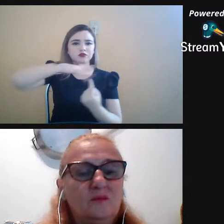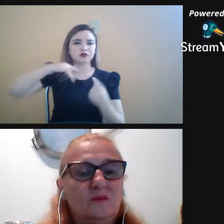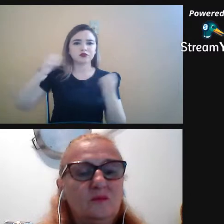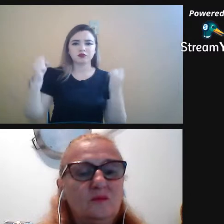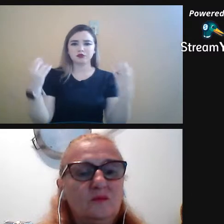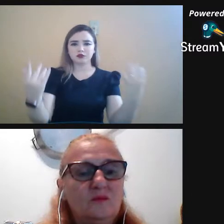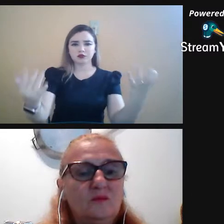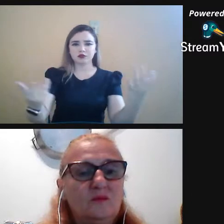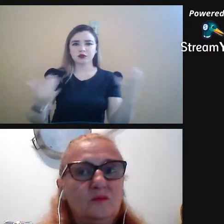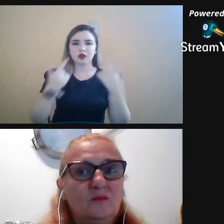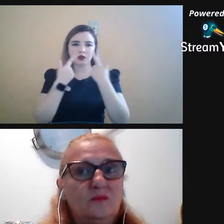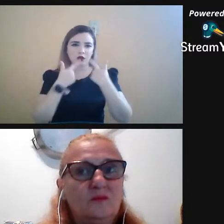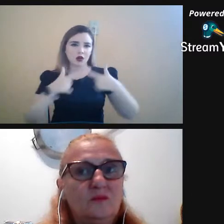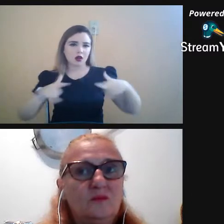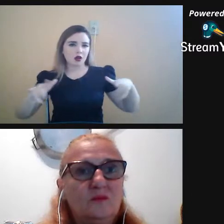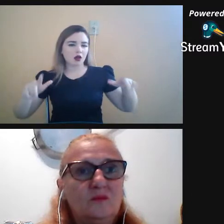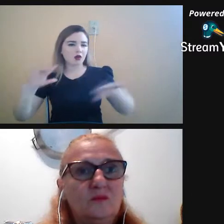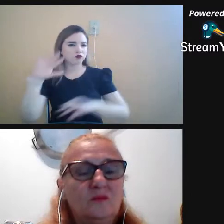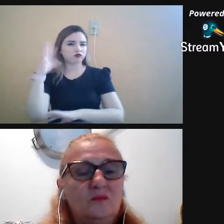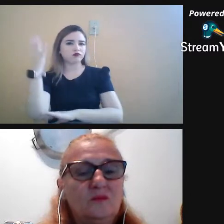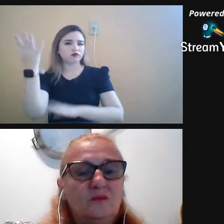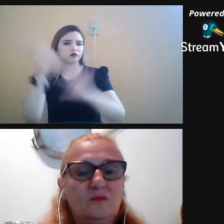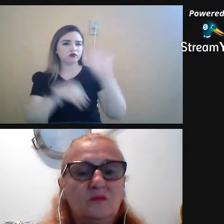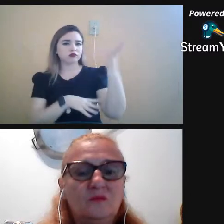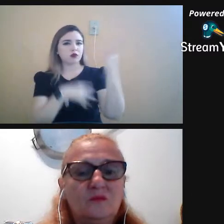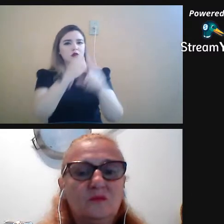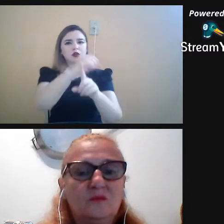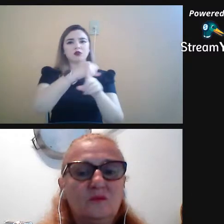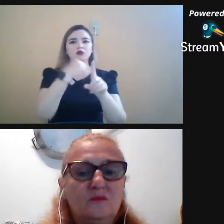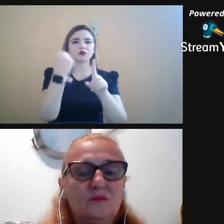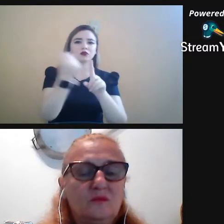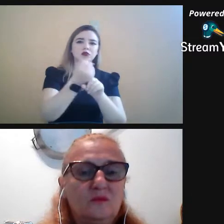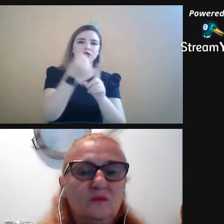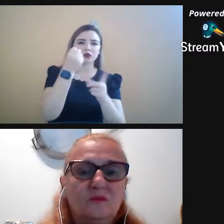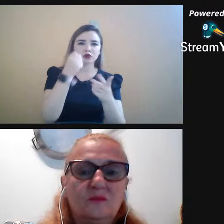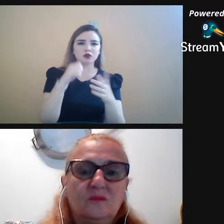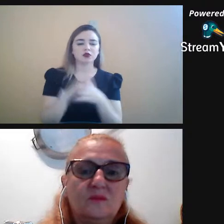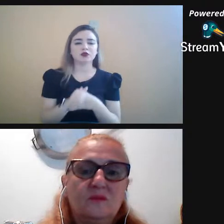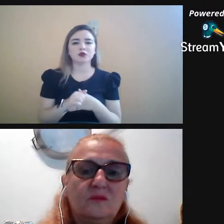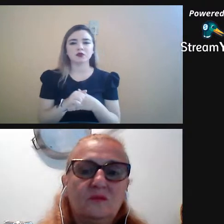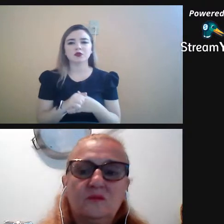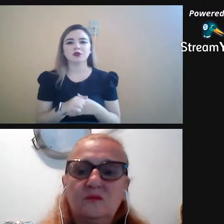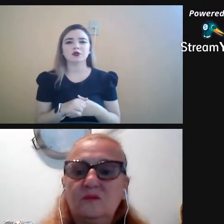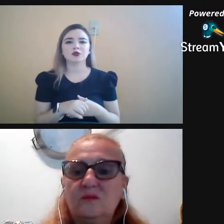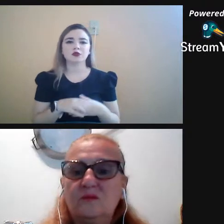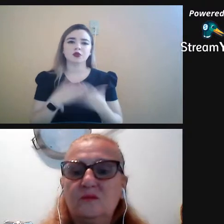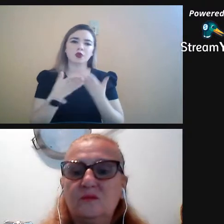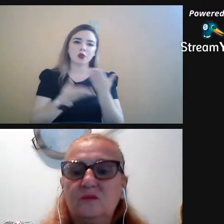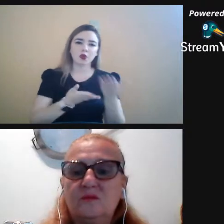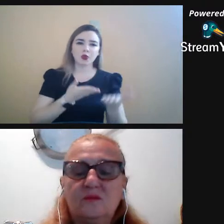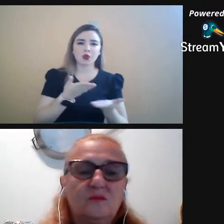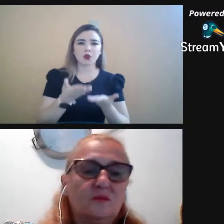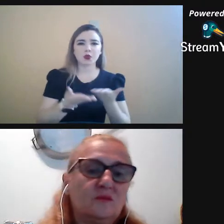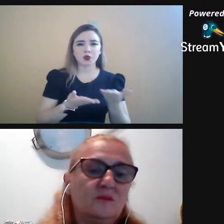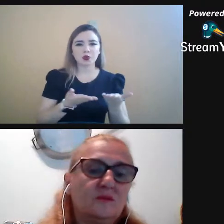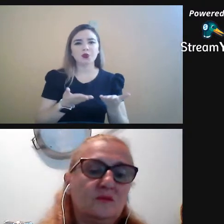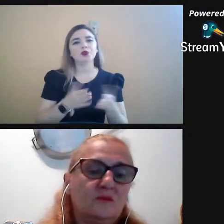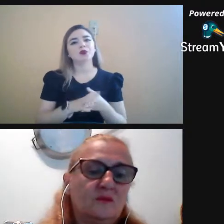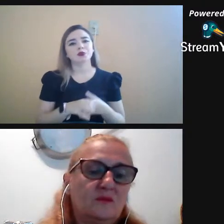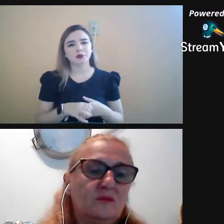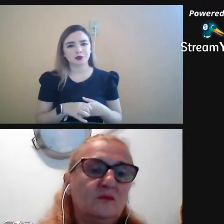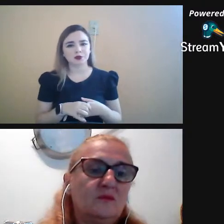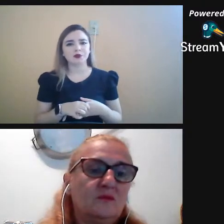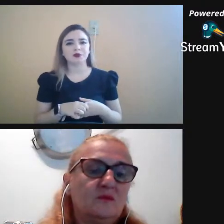natureza e a sociedade, porque são a sociedade e a preservação do meio ambiente são duas coisas que estão